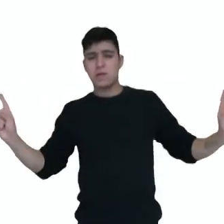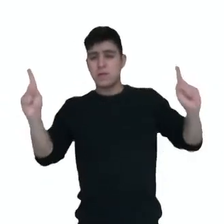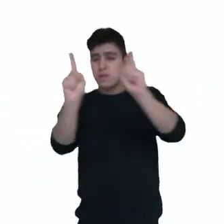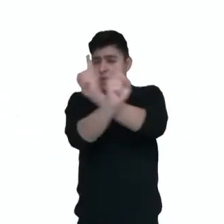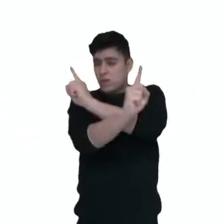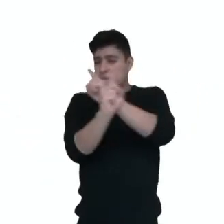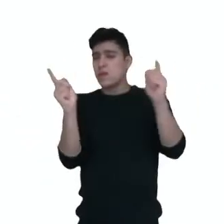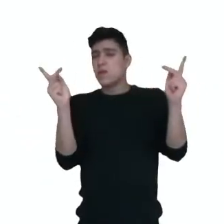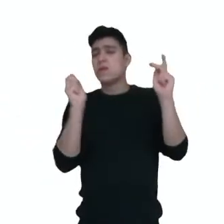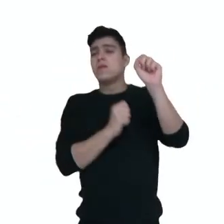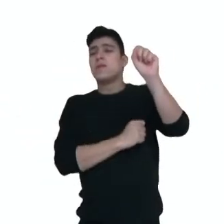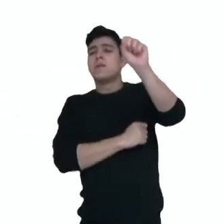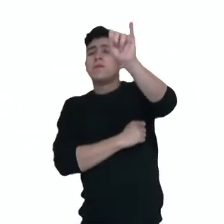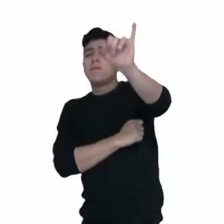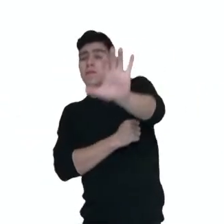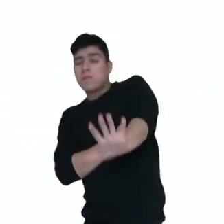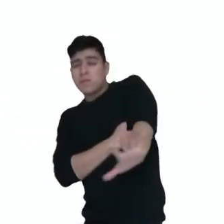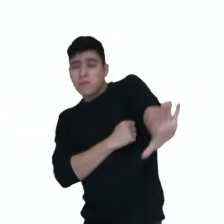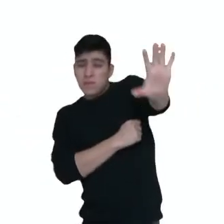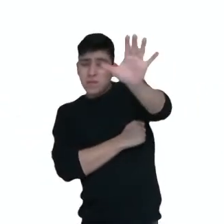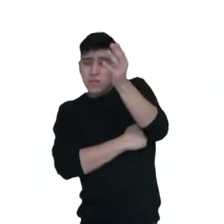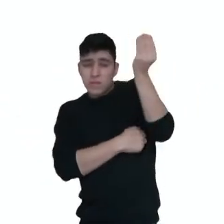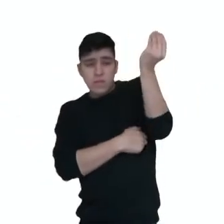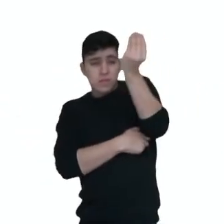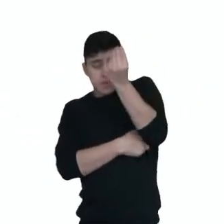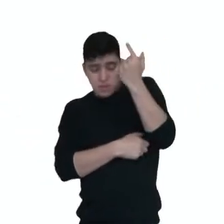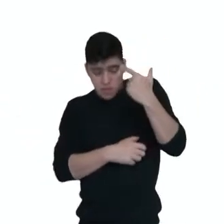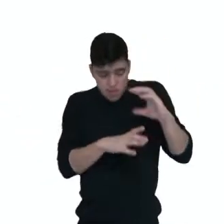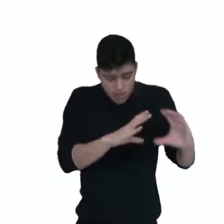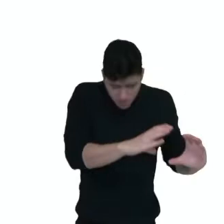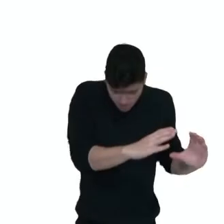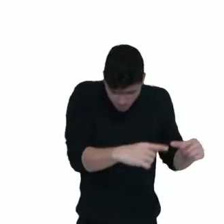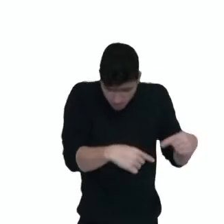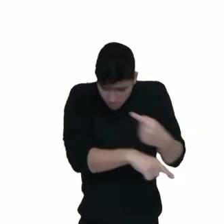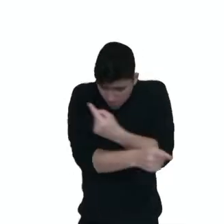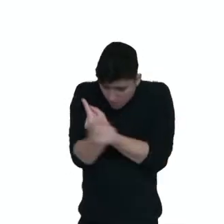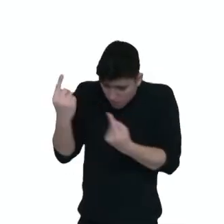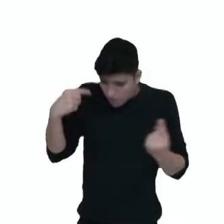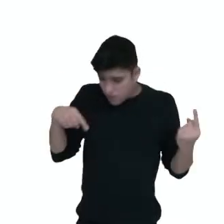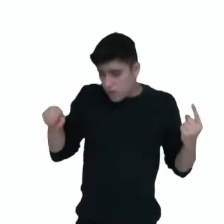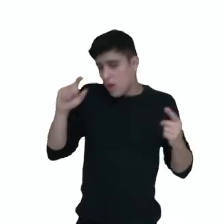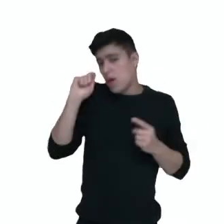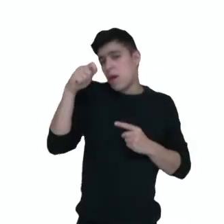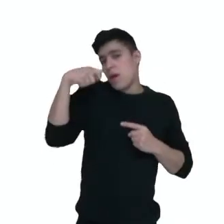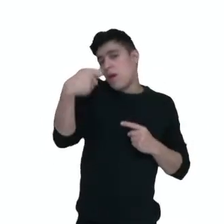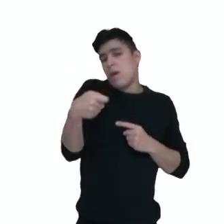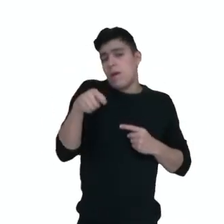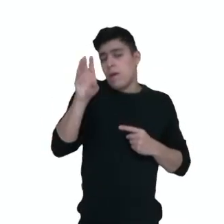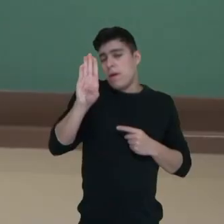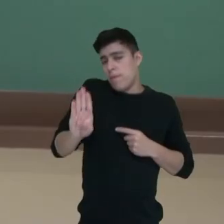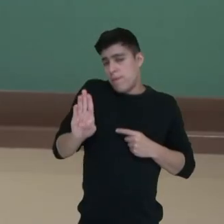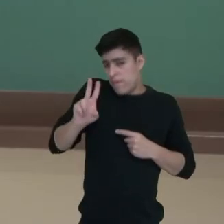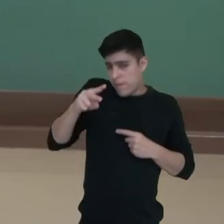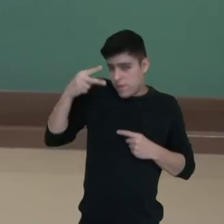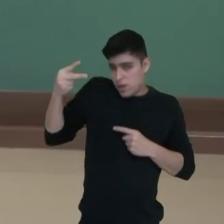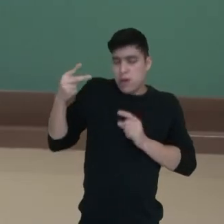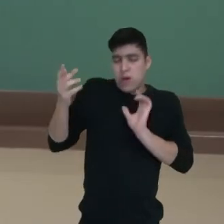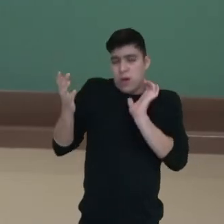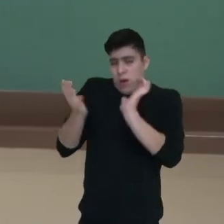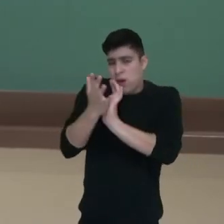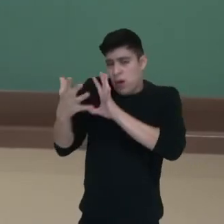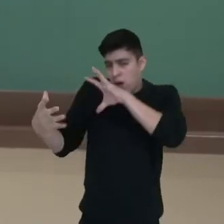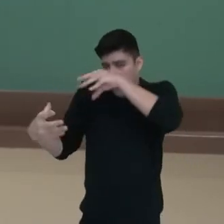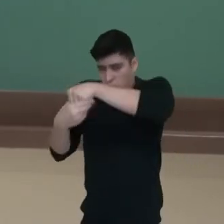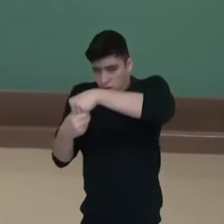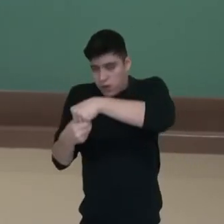eu consigo perceber, ou se a bola está aqui, eu consigo visualizar ela. Então, esses são categorizados na B2.